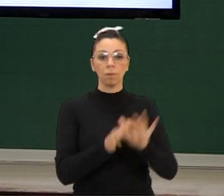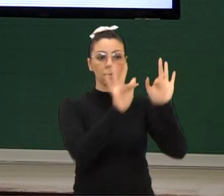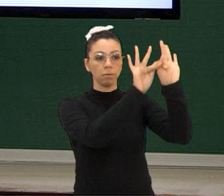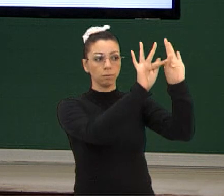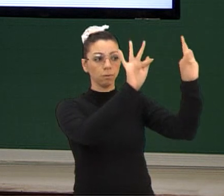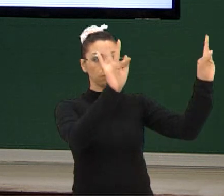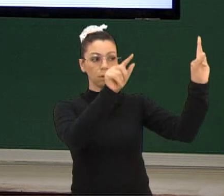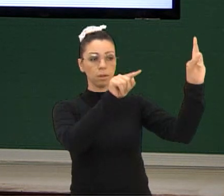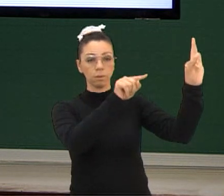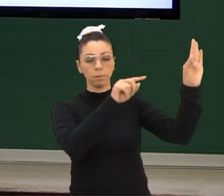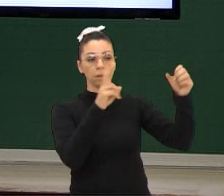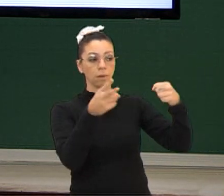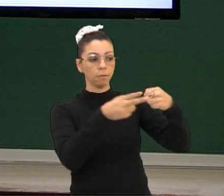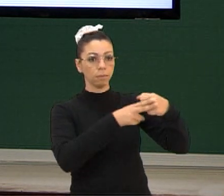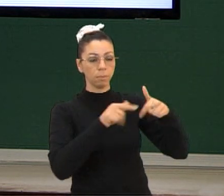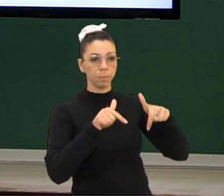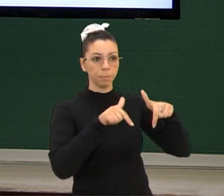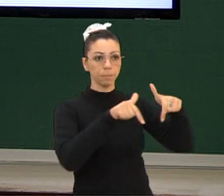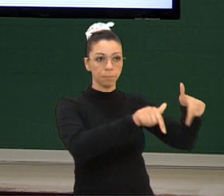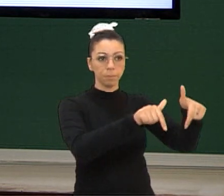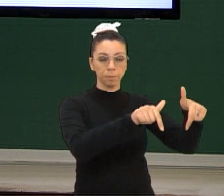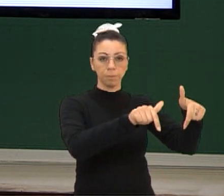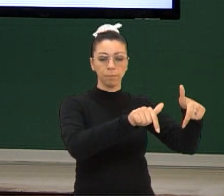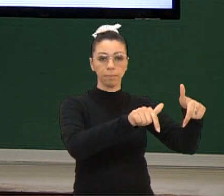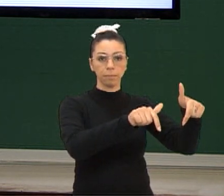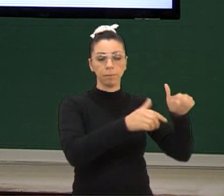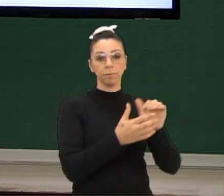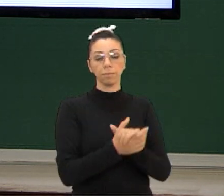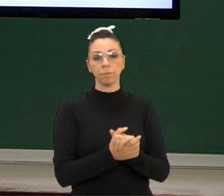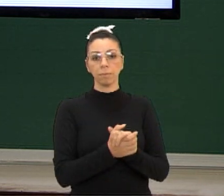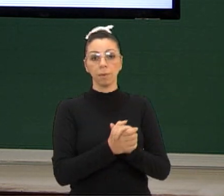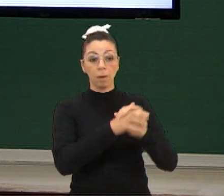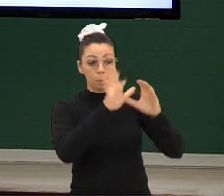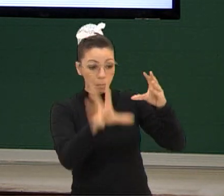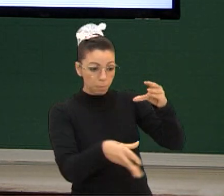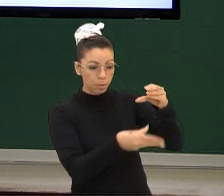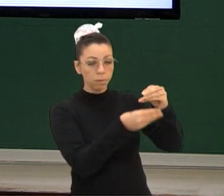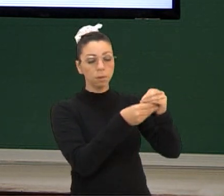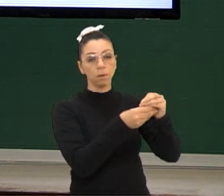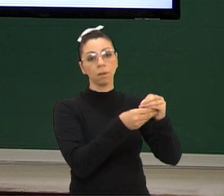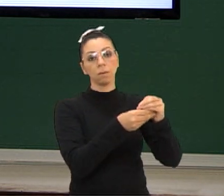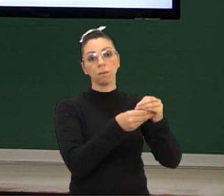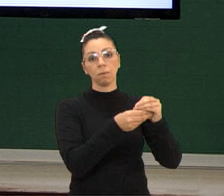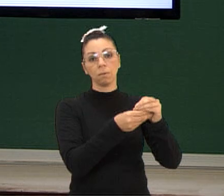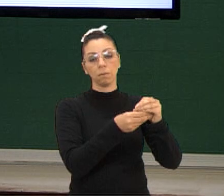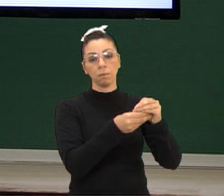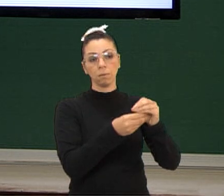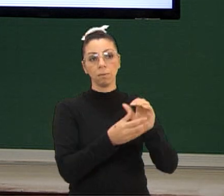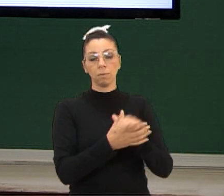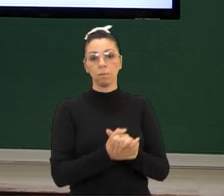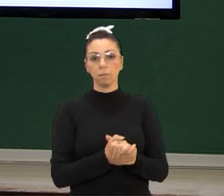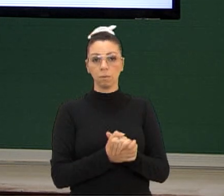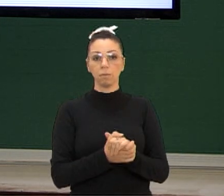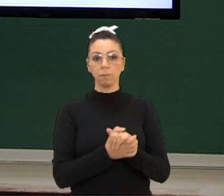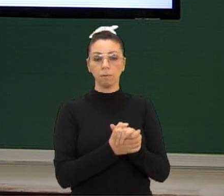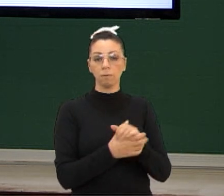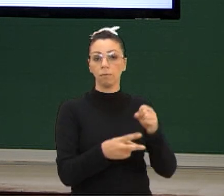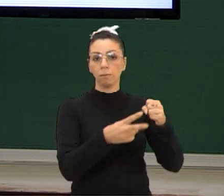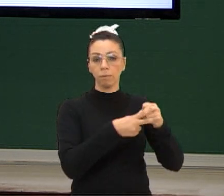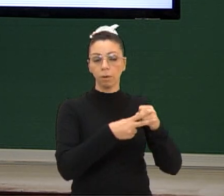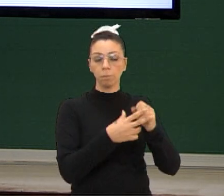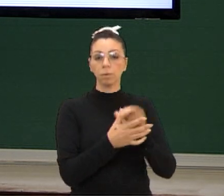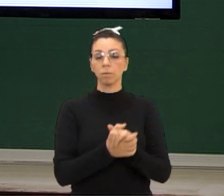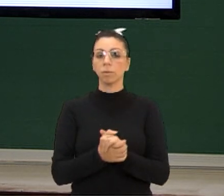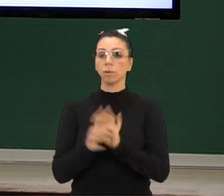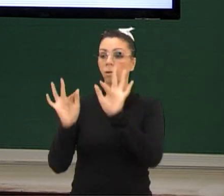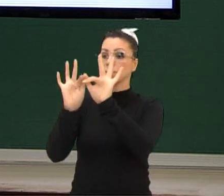o verbo indica ação, eu tenho o quê? Predicado verbal. Se o verbo indica um estado, eu